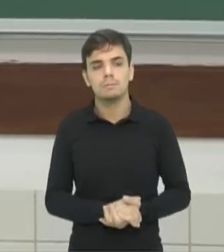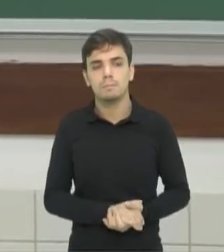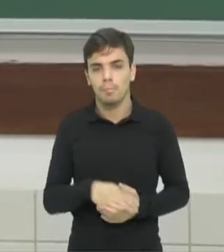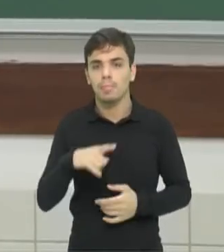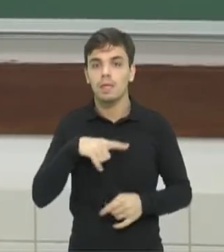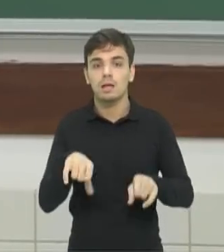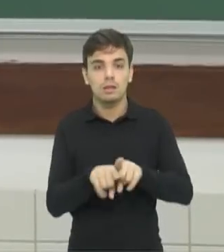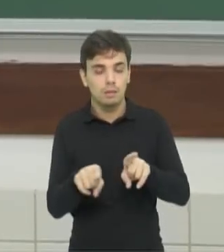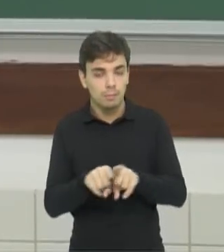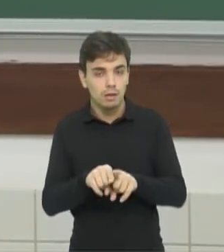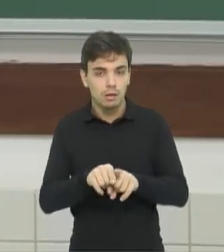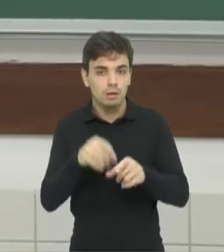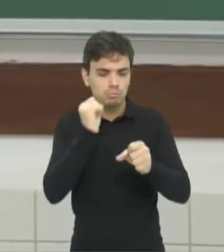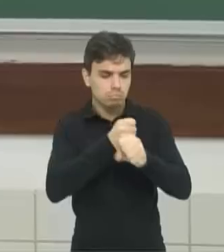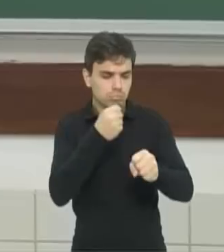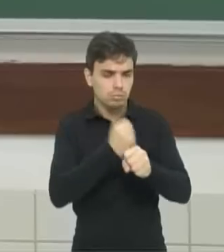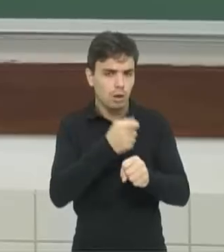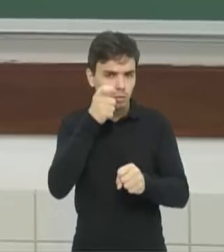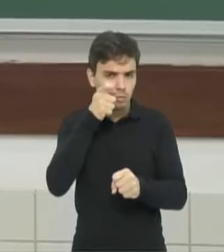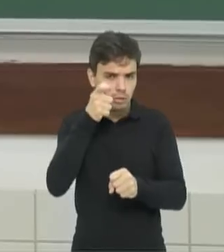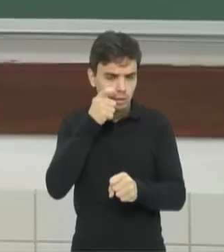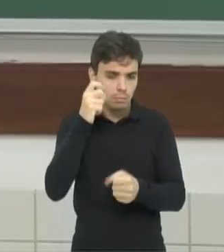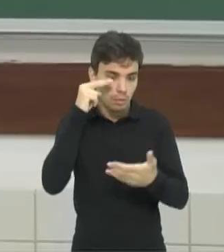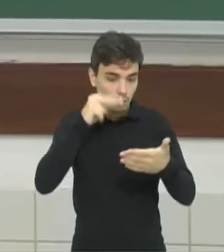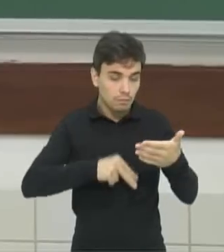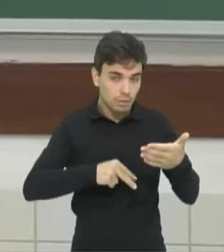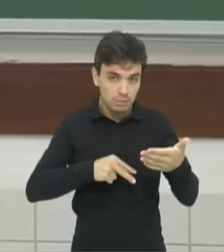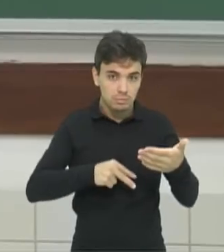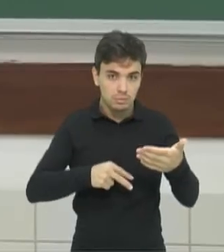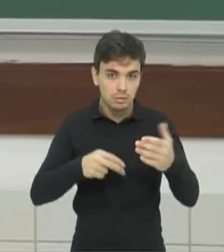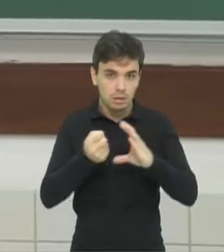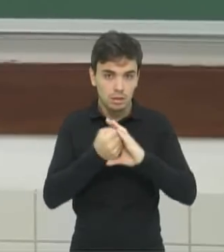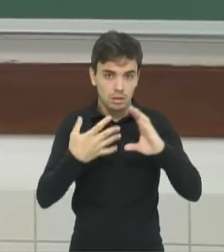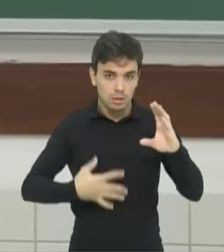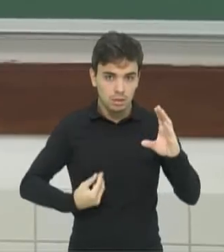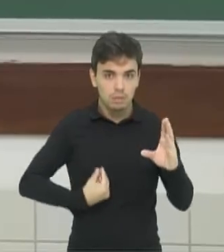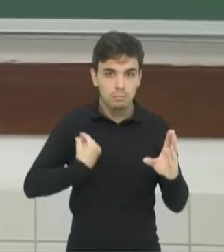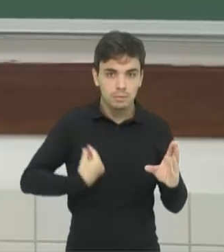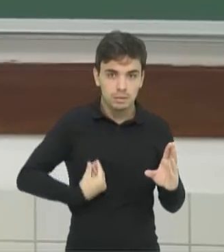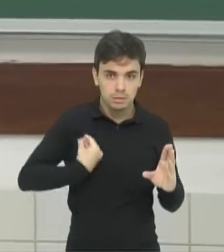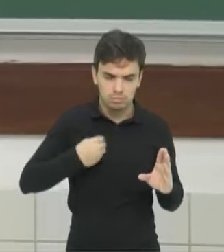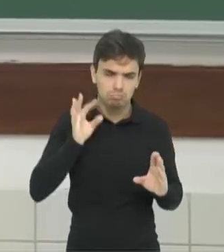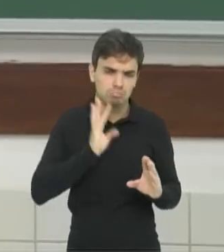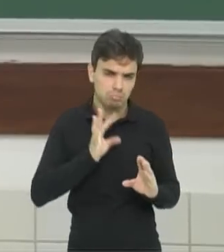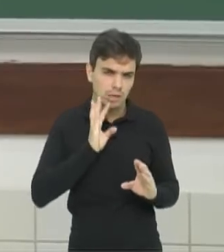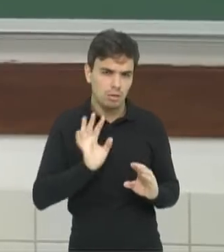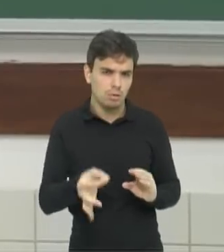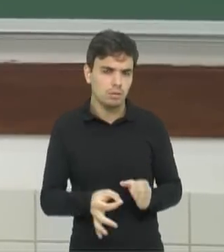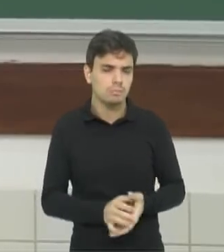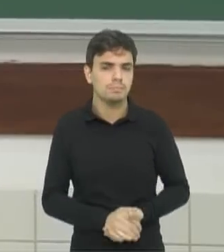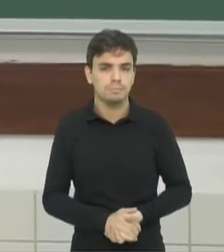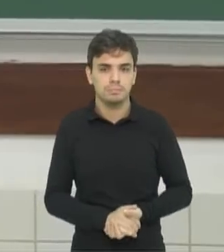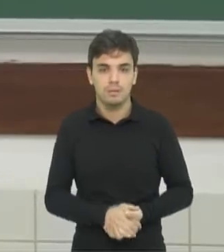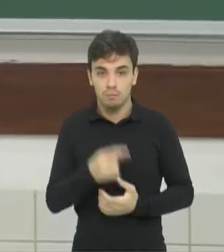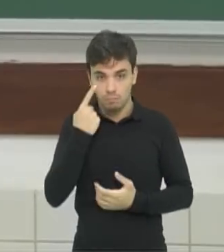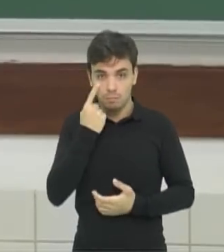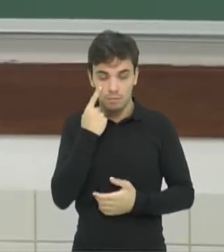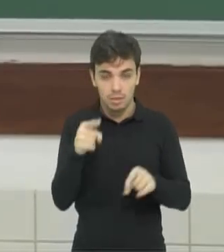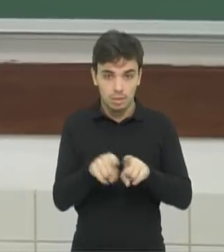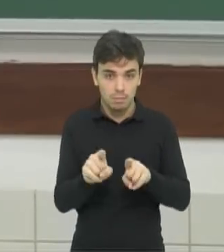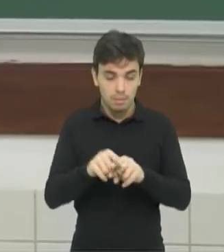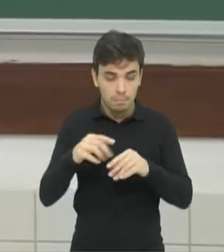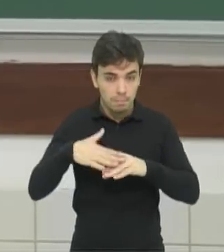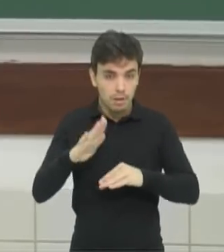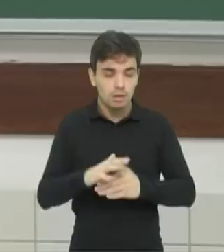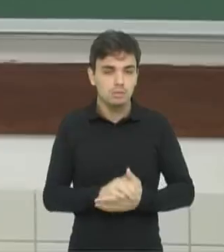ele também tem obras bem interessantes da gente ver essas características presentes. Muito legal, né? Vamos ver mais então, gente? Olha